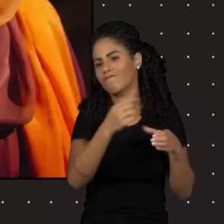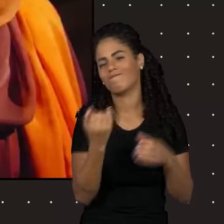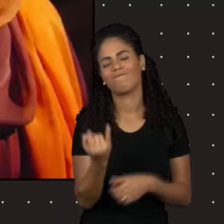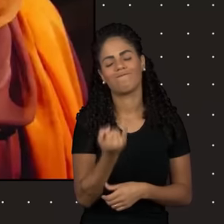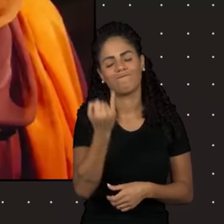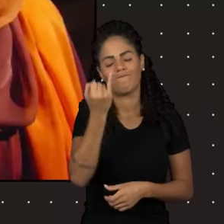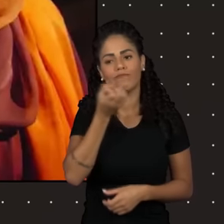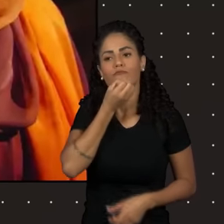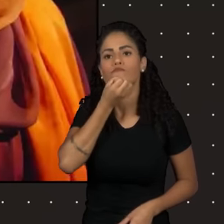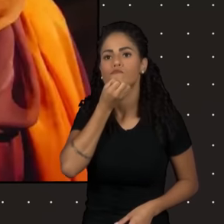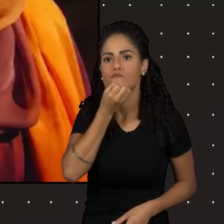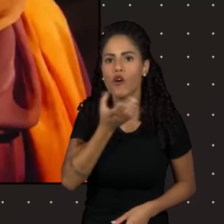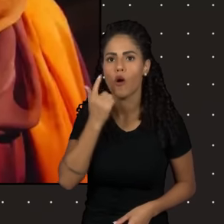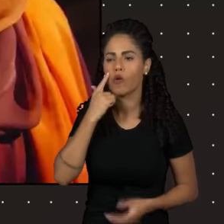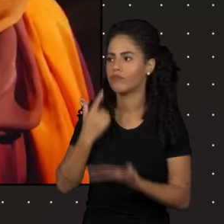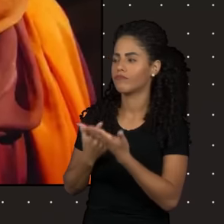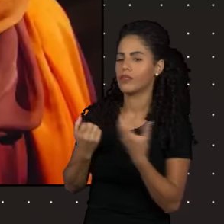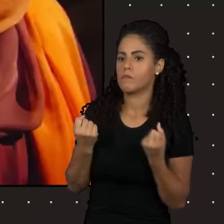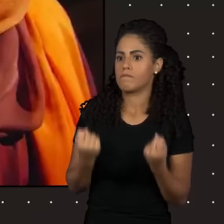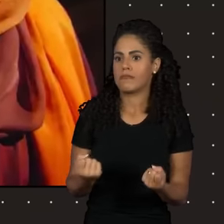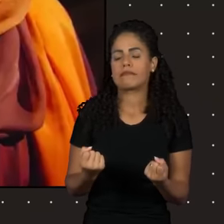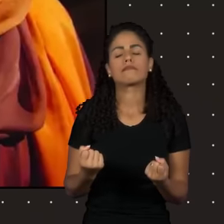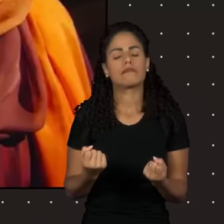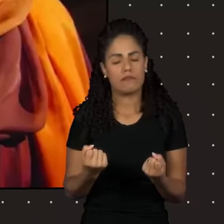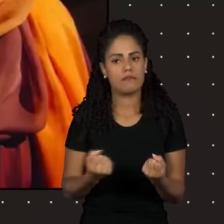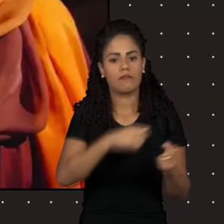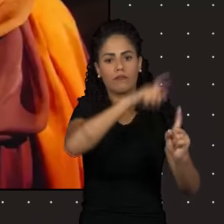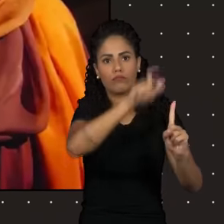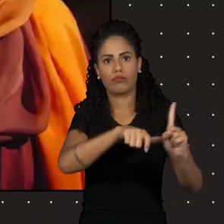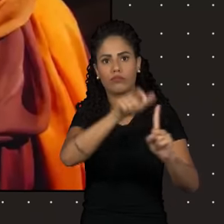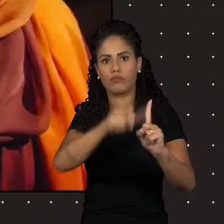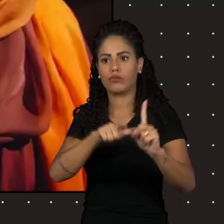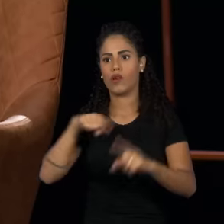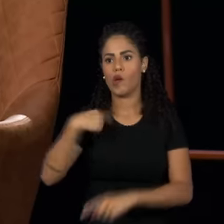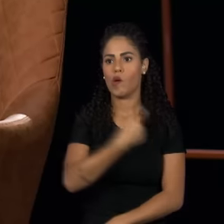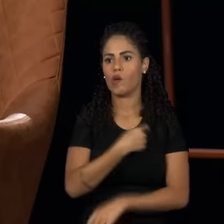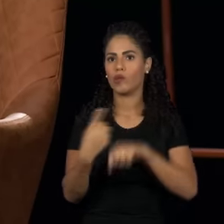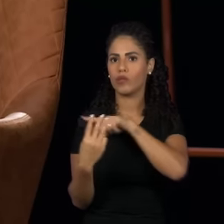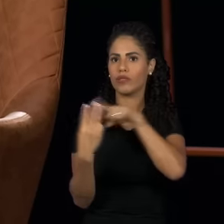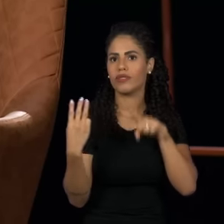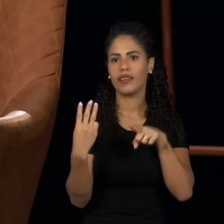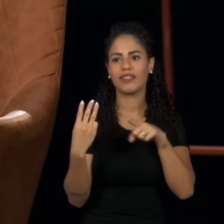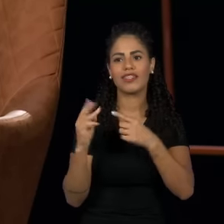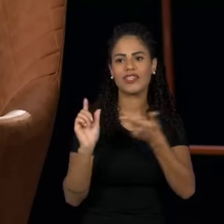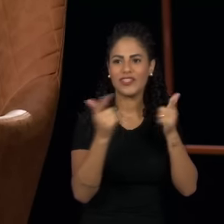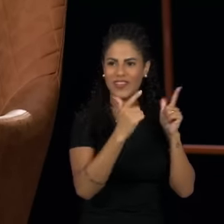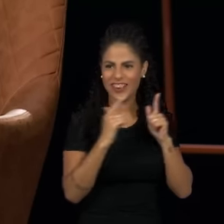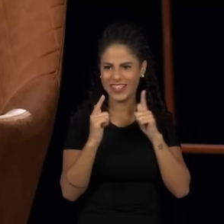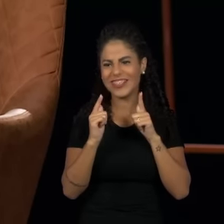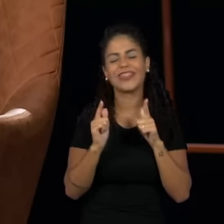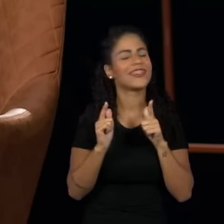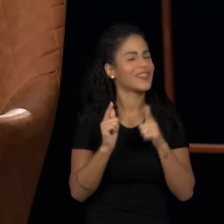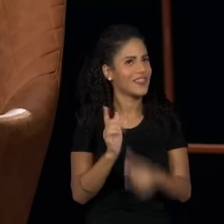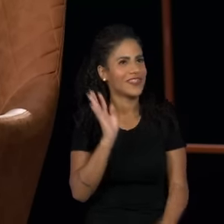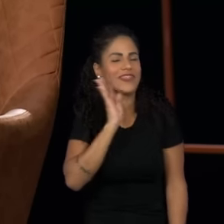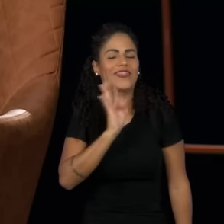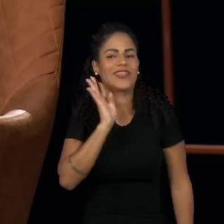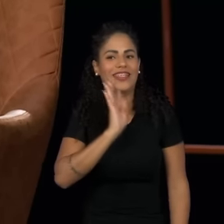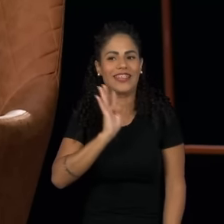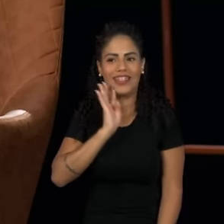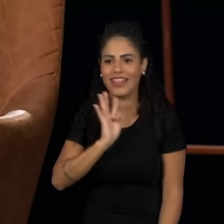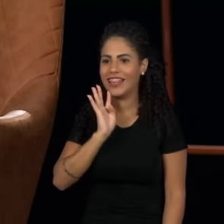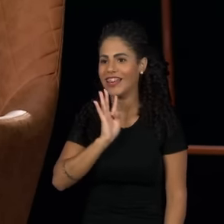muito pesada, mas o nosso camarim, a gente dividiu o camarim junto, os três. Era muito divertido, a gente se divertia a valer.